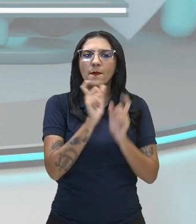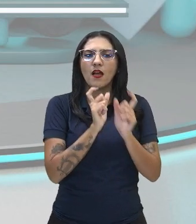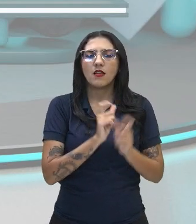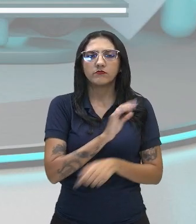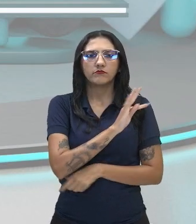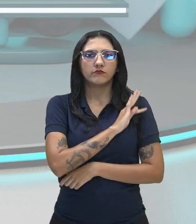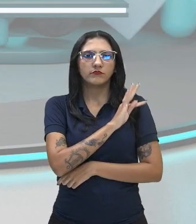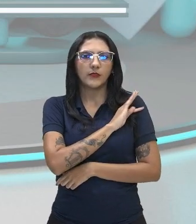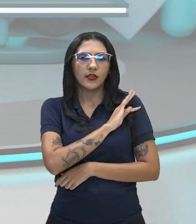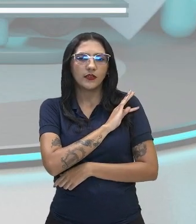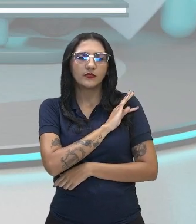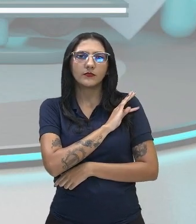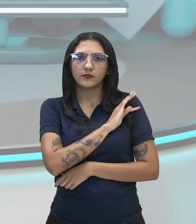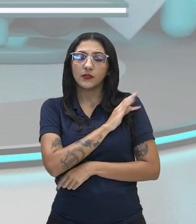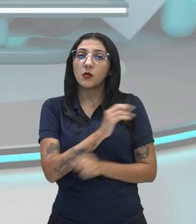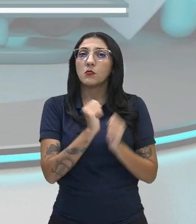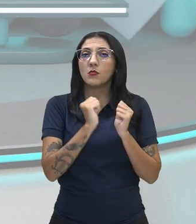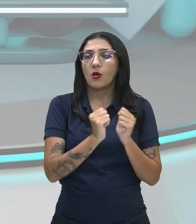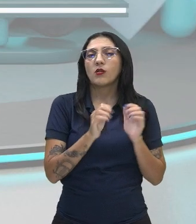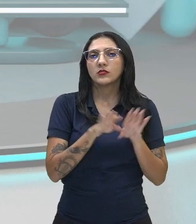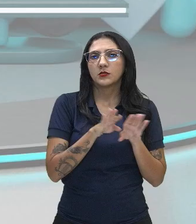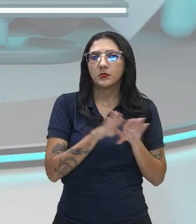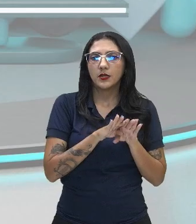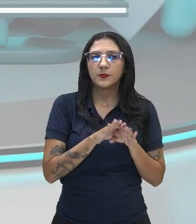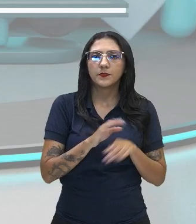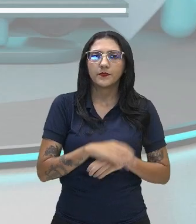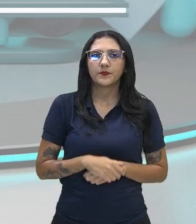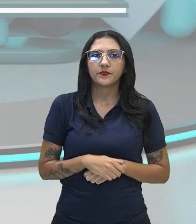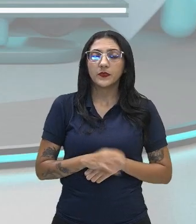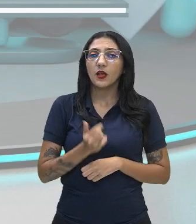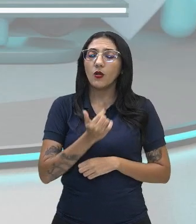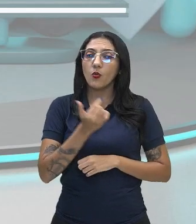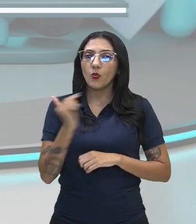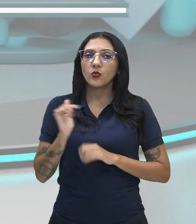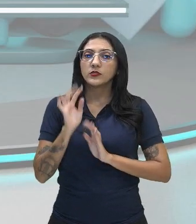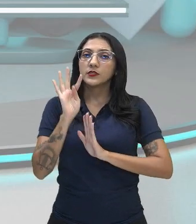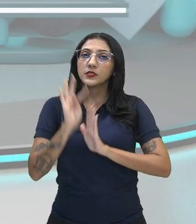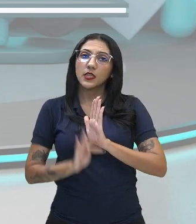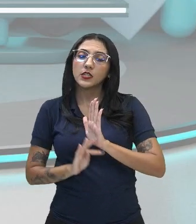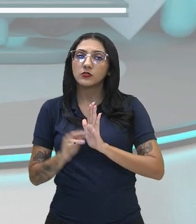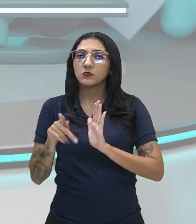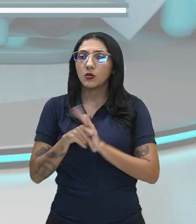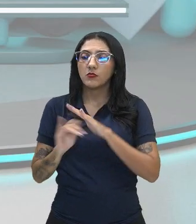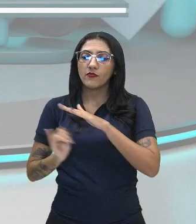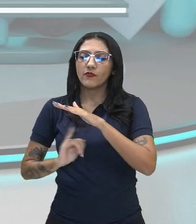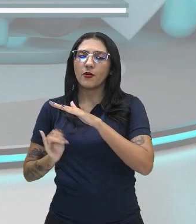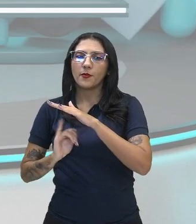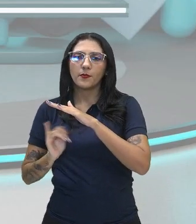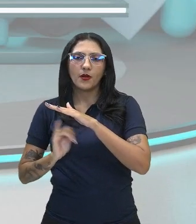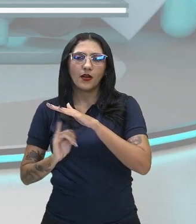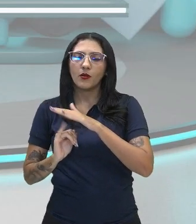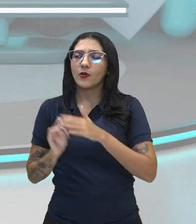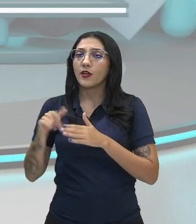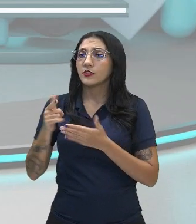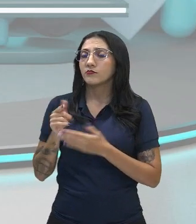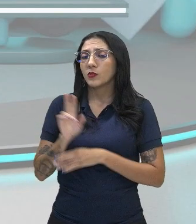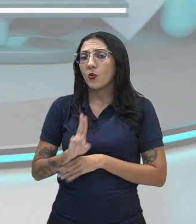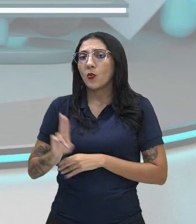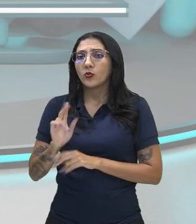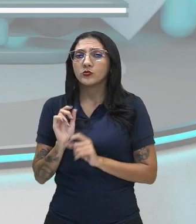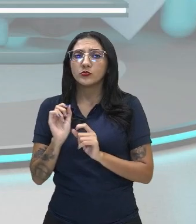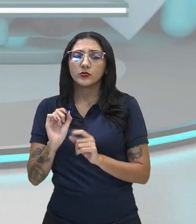técnica e objetiva, enquanto um texto informal, ele pode utilizar